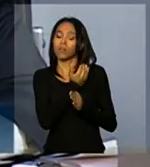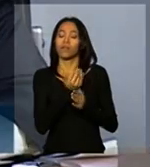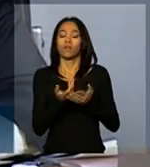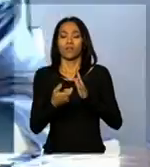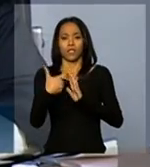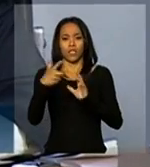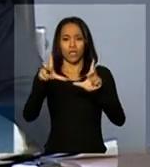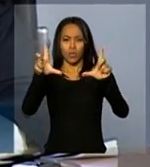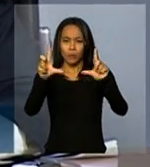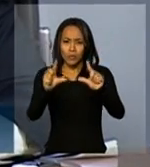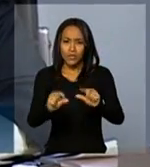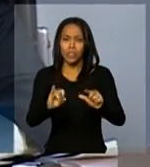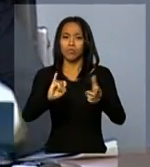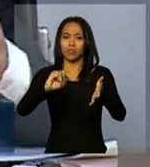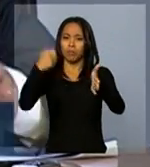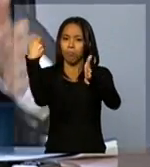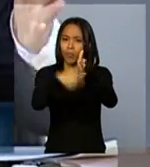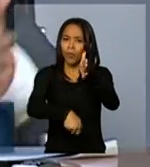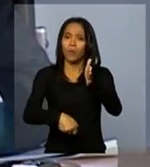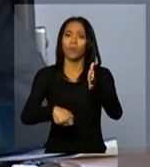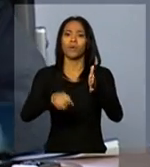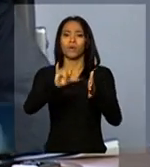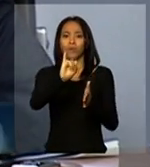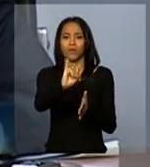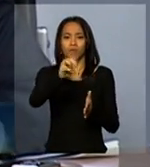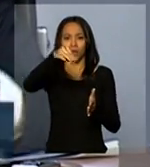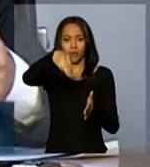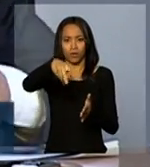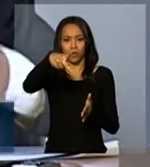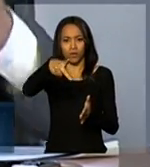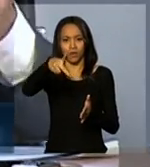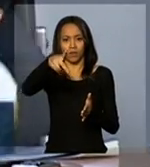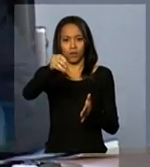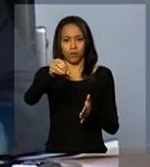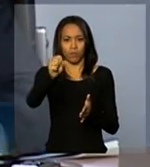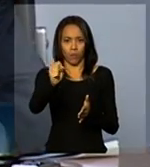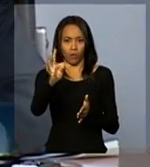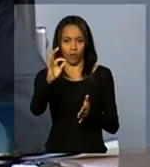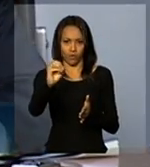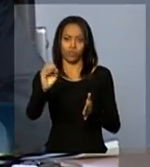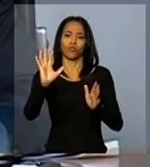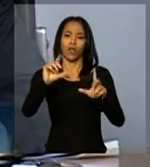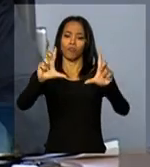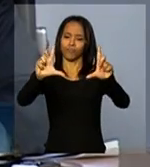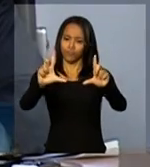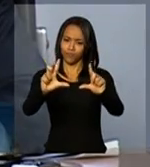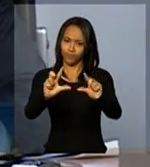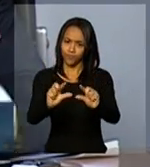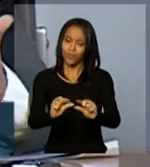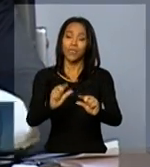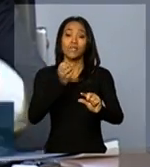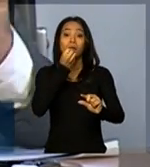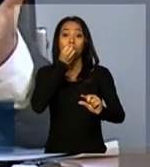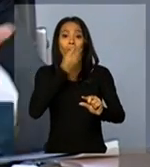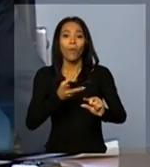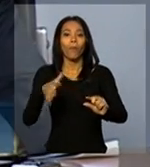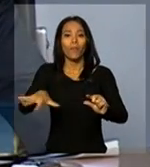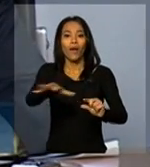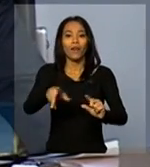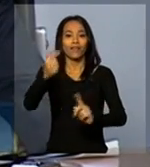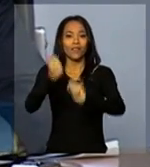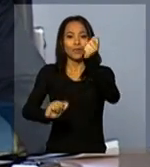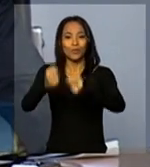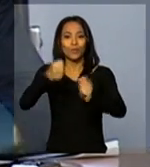que fizemos, por exemplo, da folha de pagamentos, que se mantém, é um bom estímulo para a indústria, porque